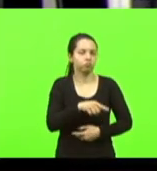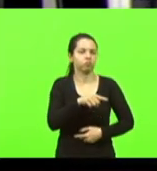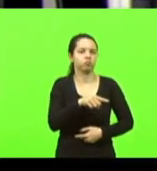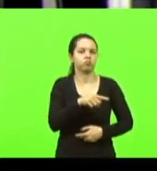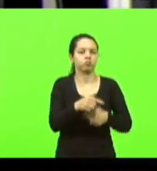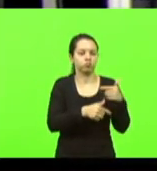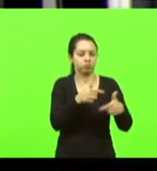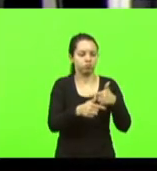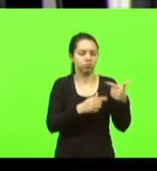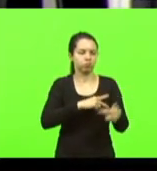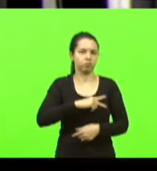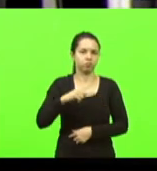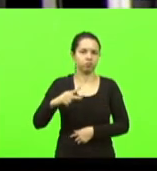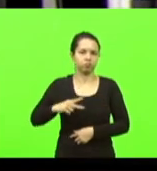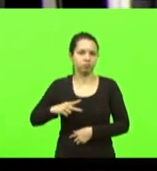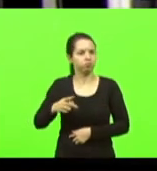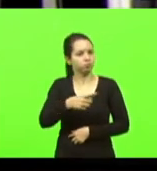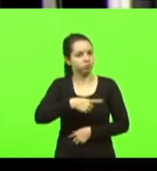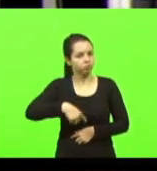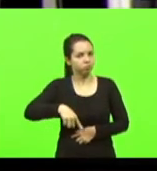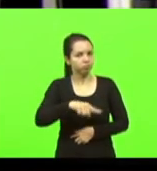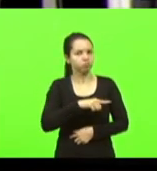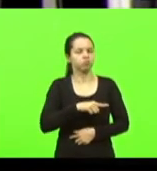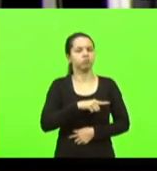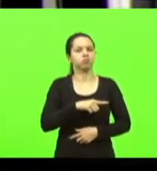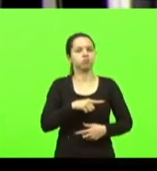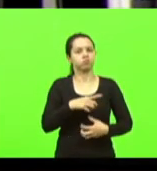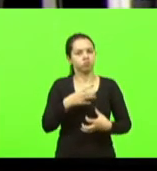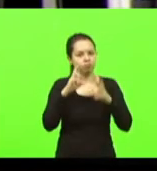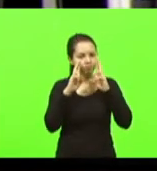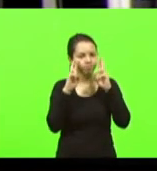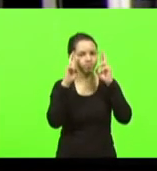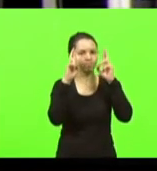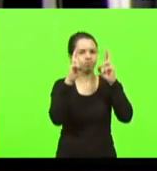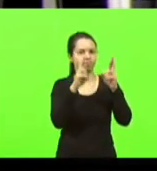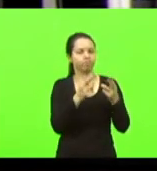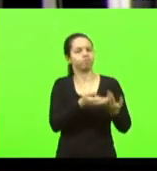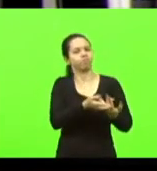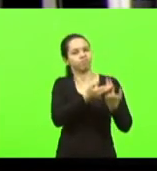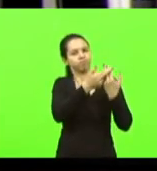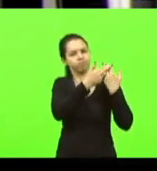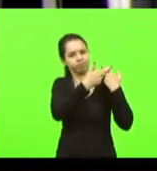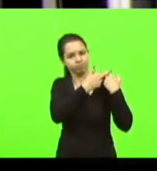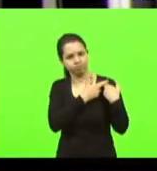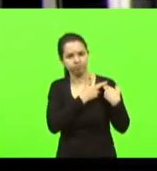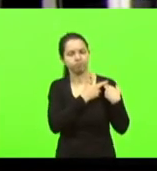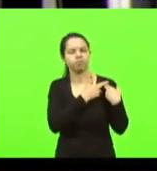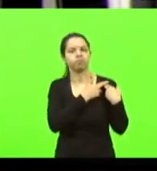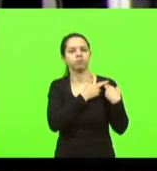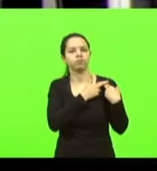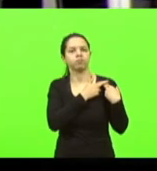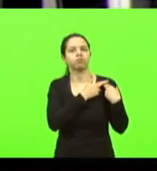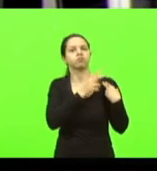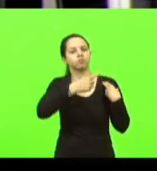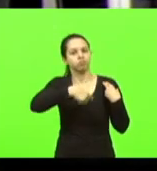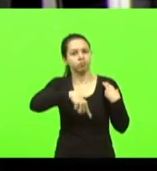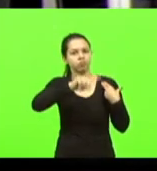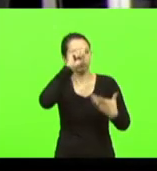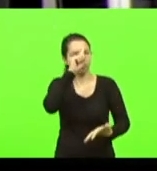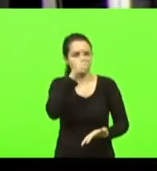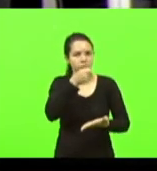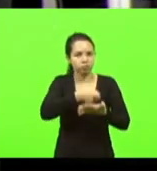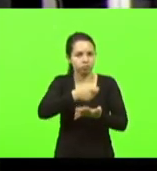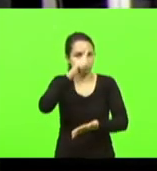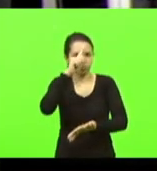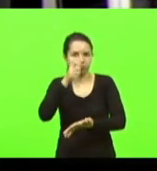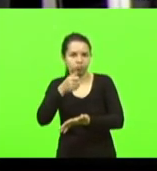públicos nós possamos com muita responsabilidade tomar as decisões que